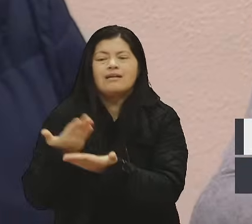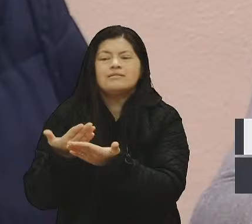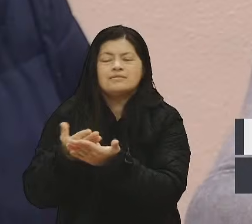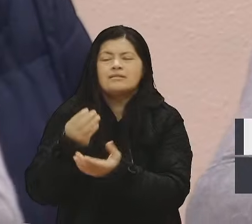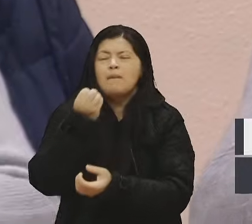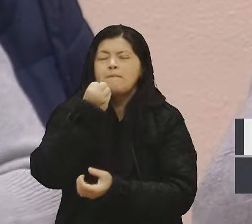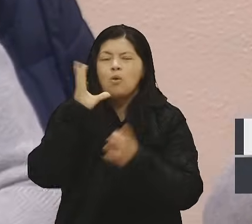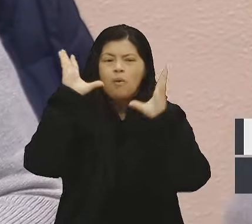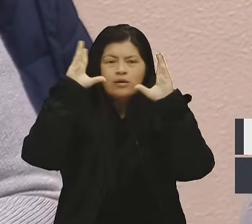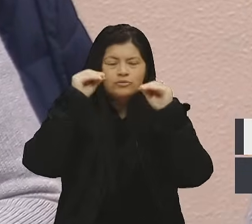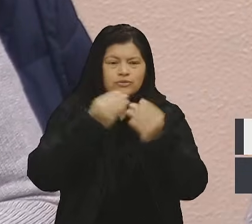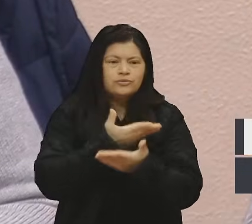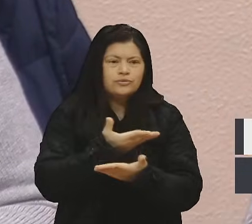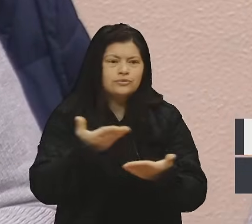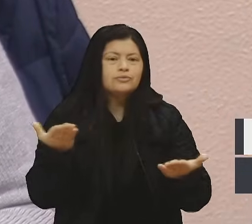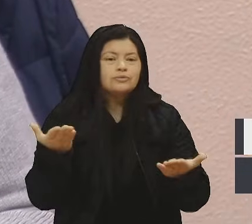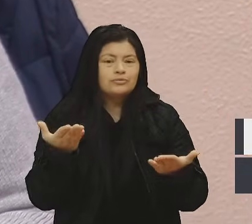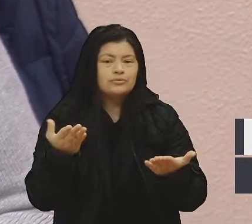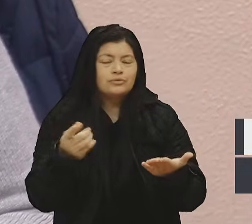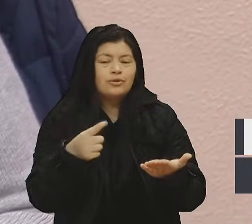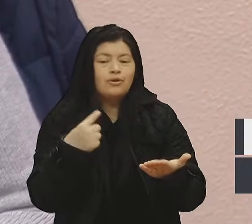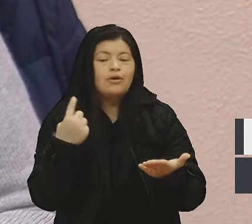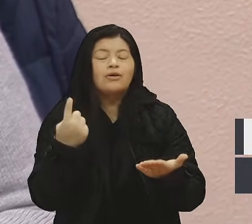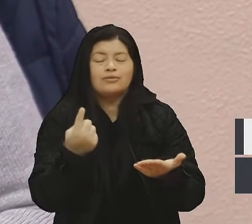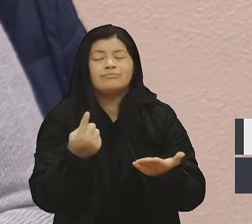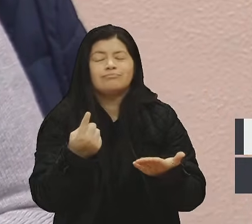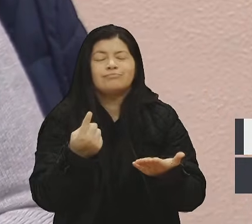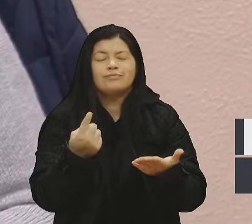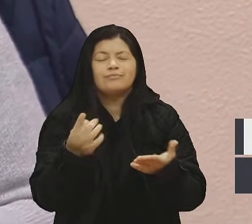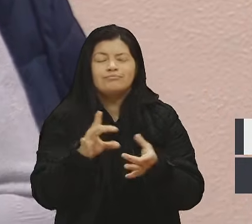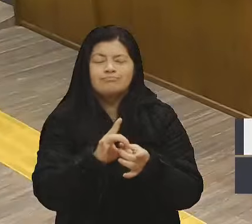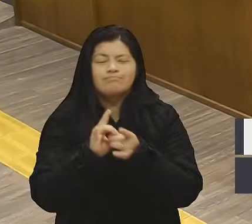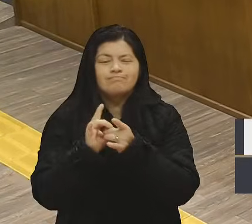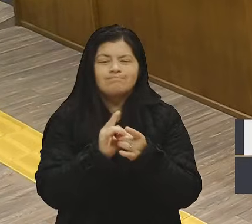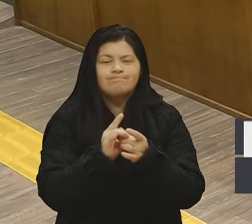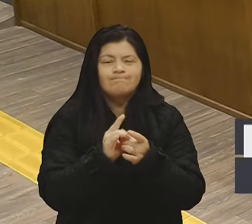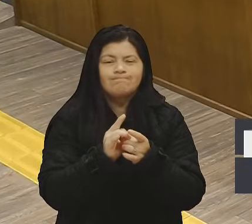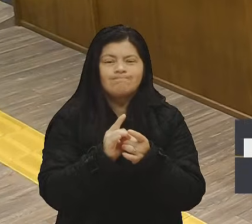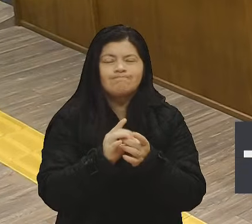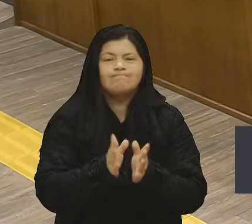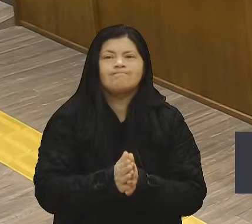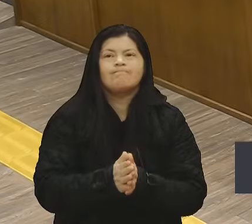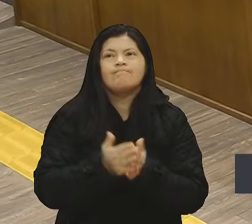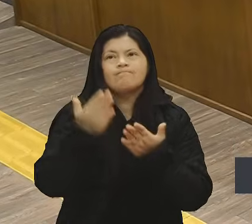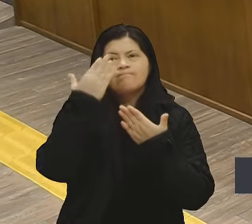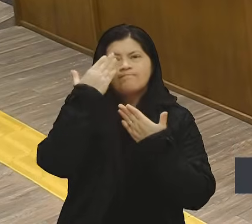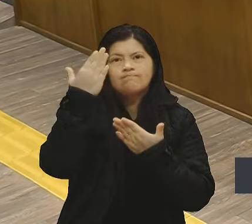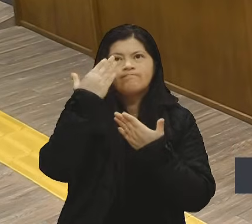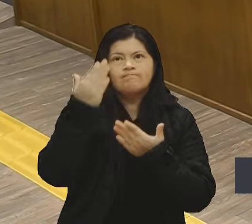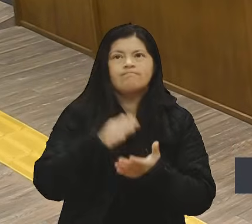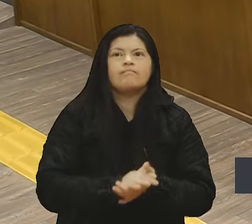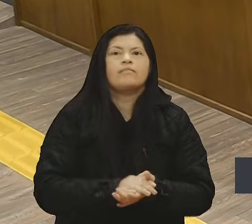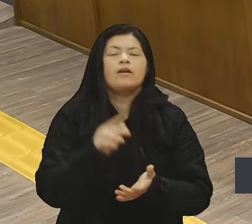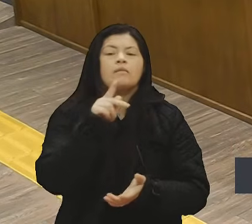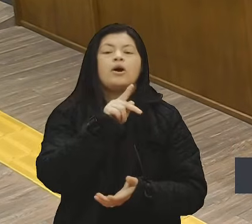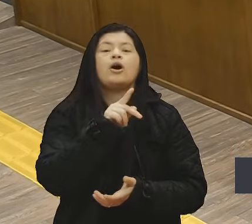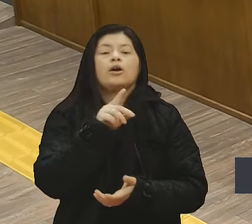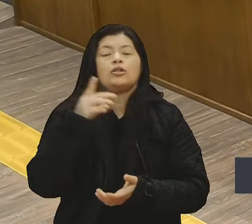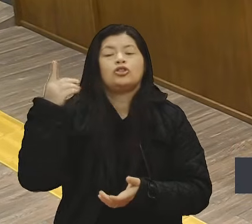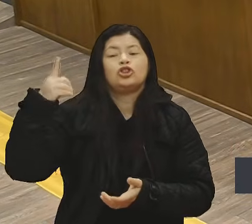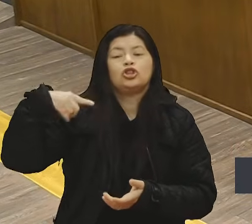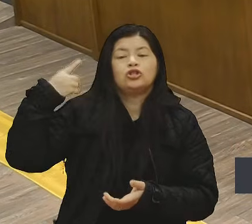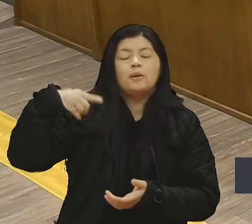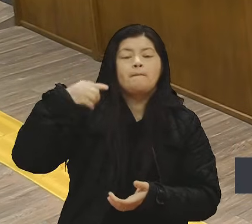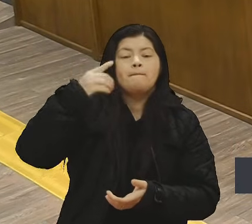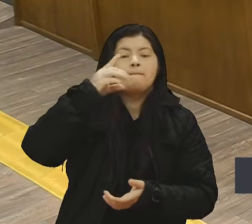boa noite e contamos uns com os outros. Que bom. Obrigado, professor Edson, doutor Marcelo.